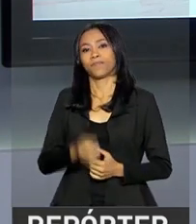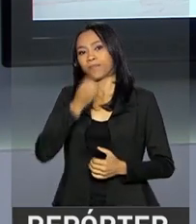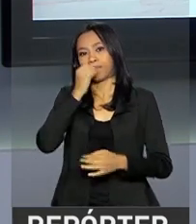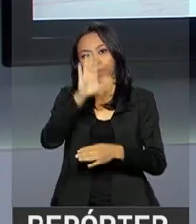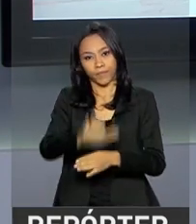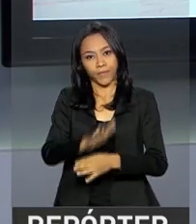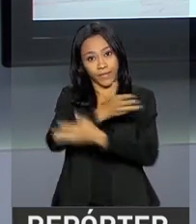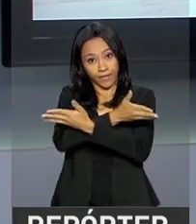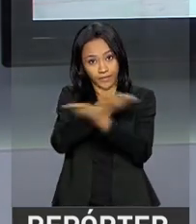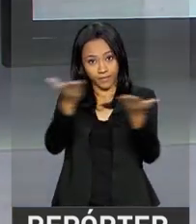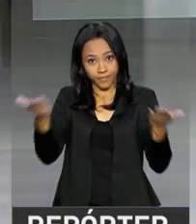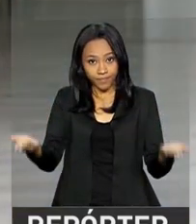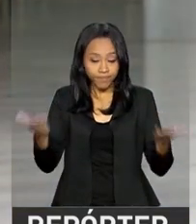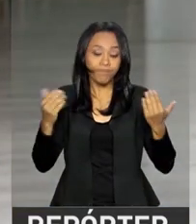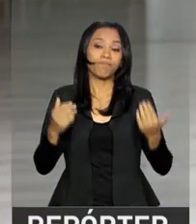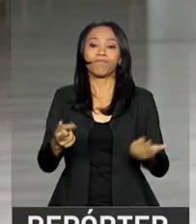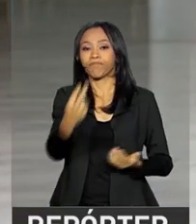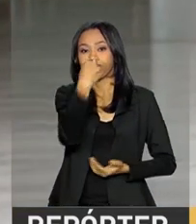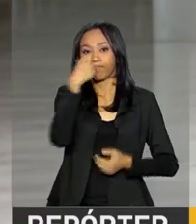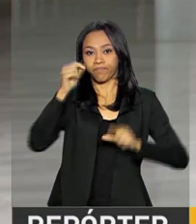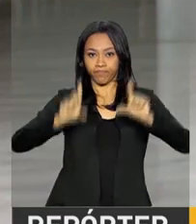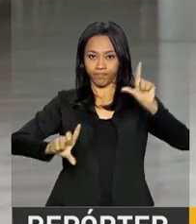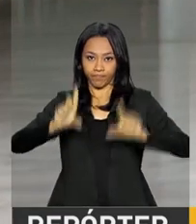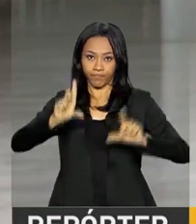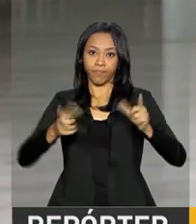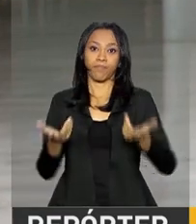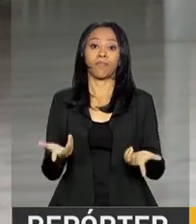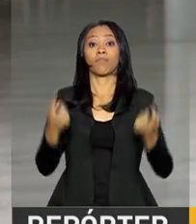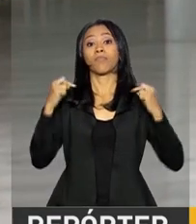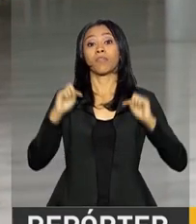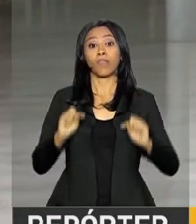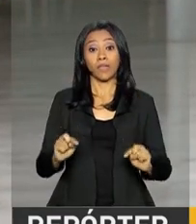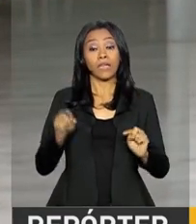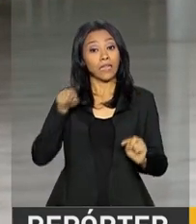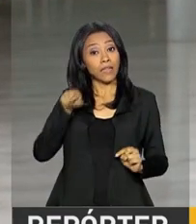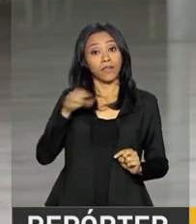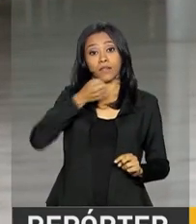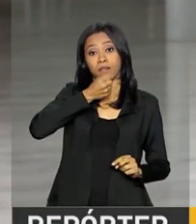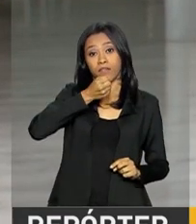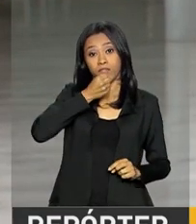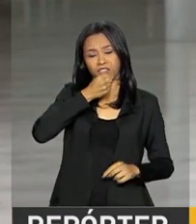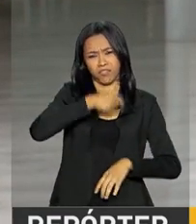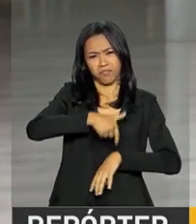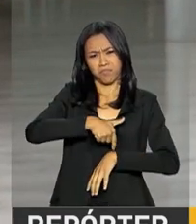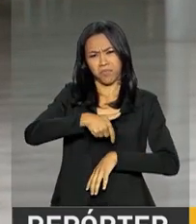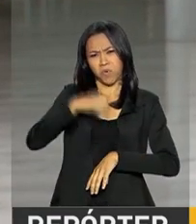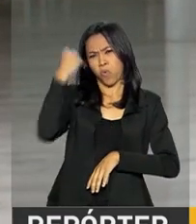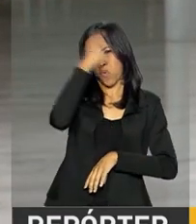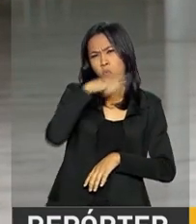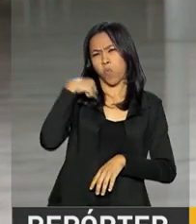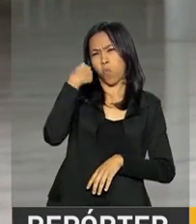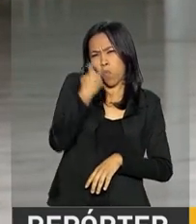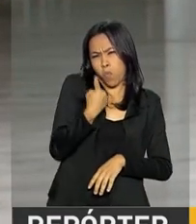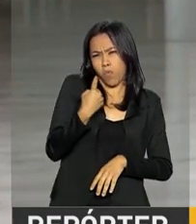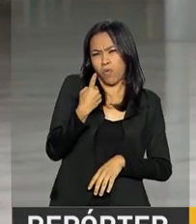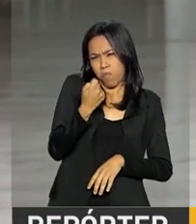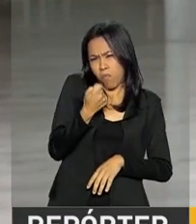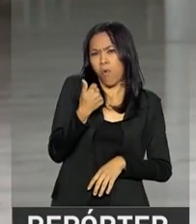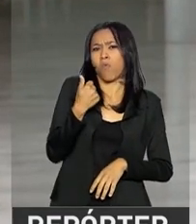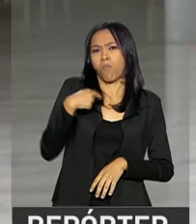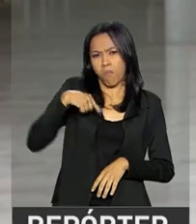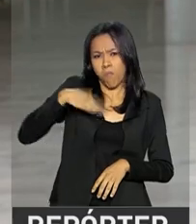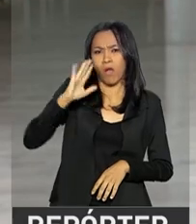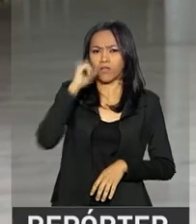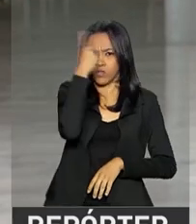Olá, Carol, boa tarde a todos que nos acompanham aqui pela TV NBR. Na entrevista que durou cerca de uma hora, pouco mais de uma hora,